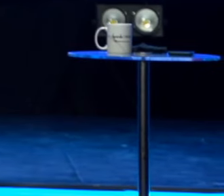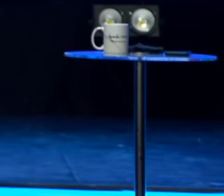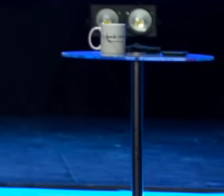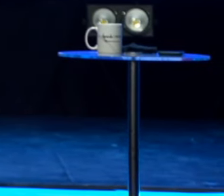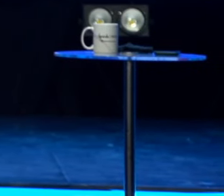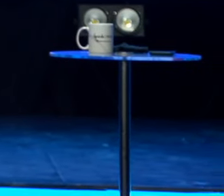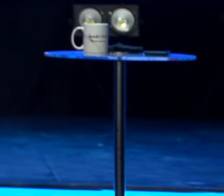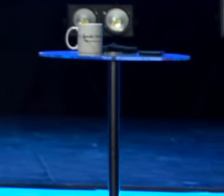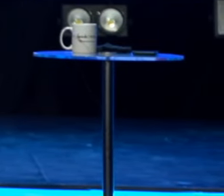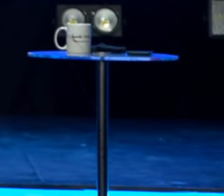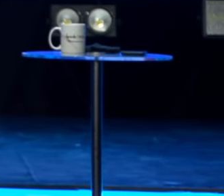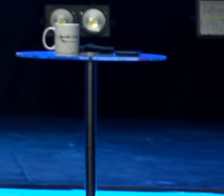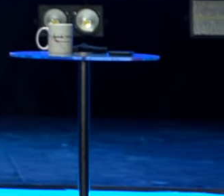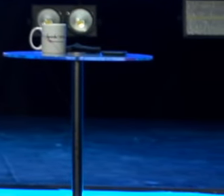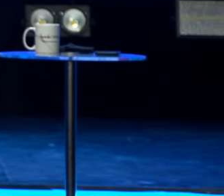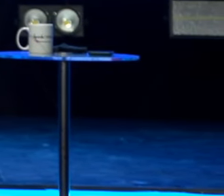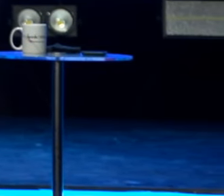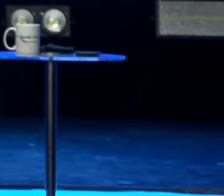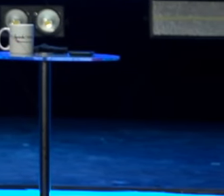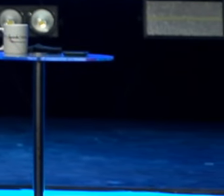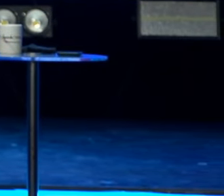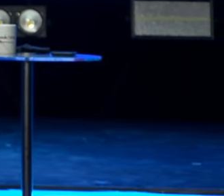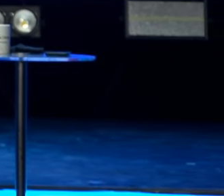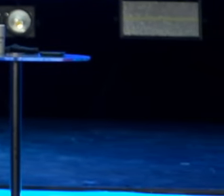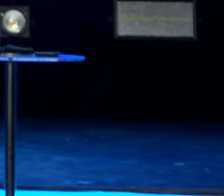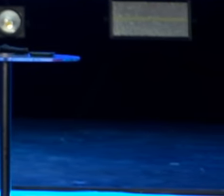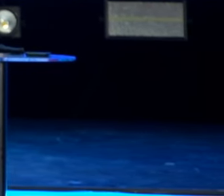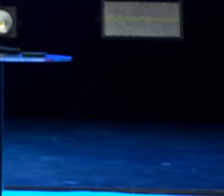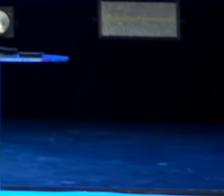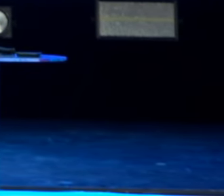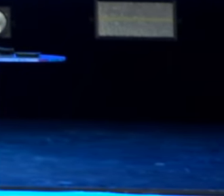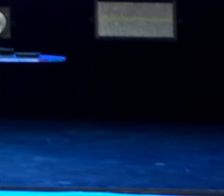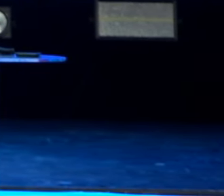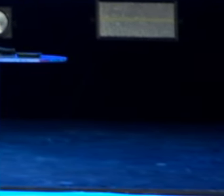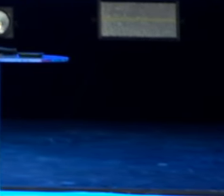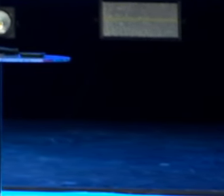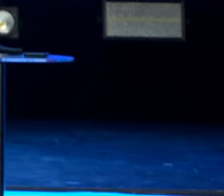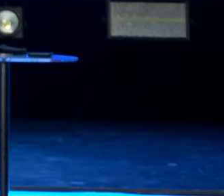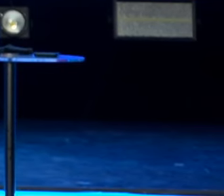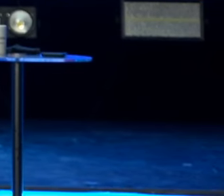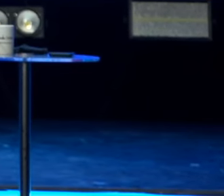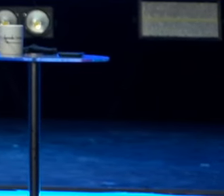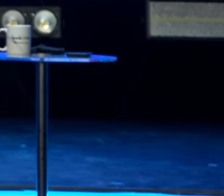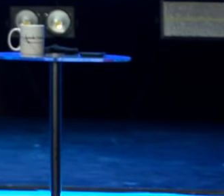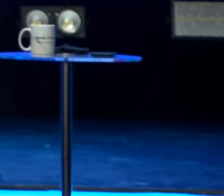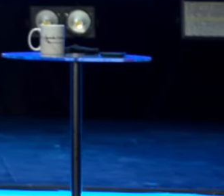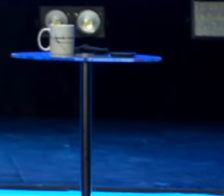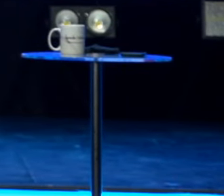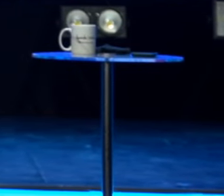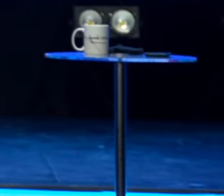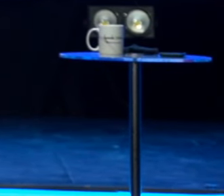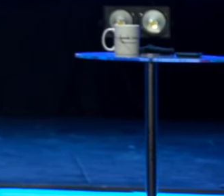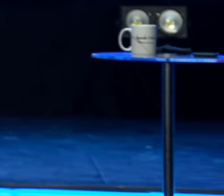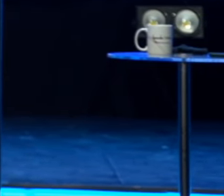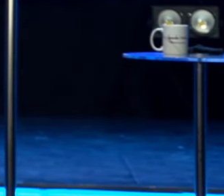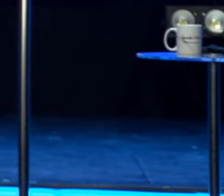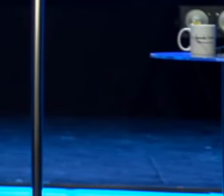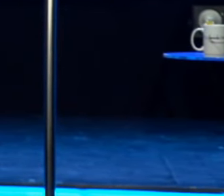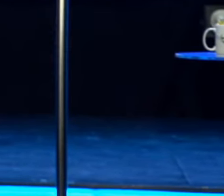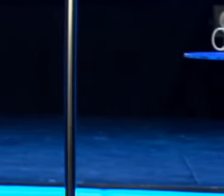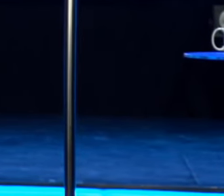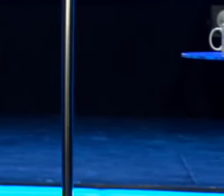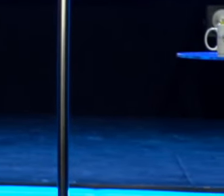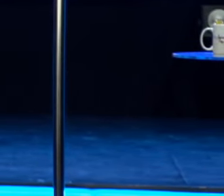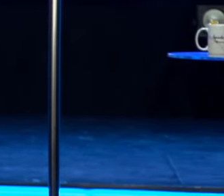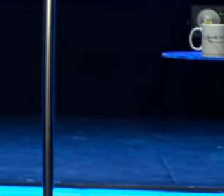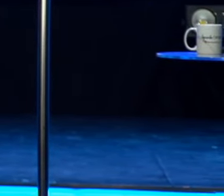cidade. E a questão de zoneamento, o imóvel que foi construído há uns 5, 6 anos, a obra estava parada. E engraçado que eu